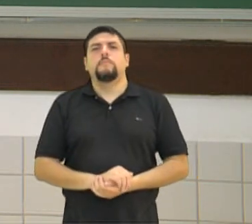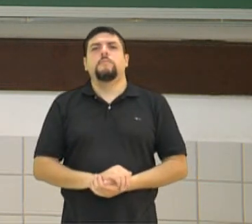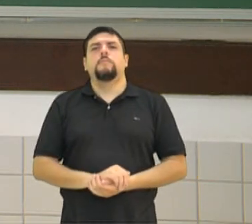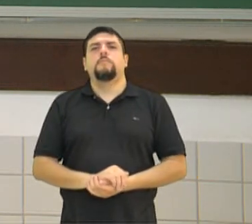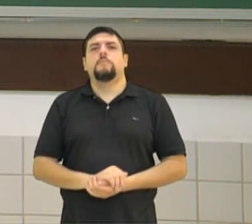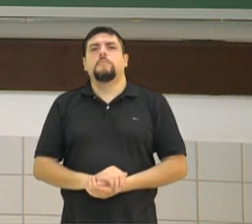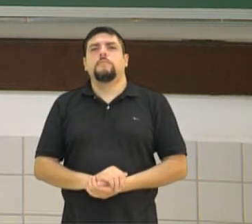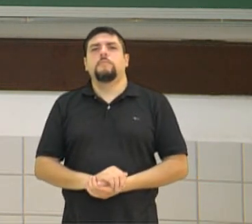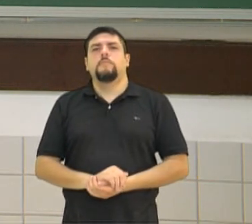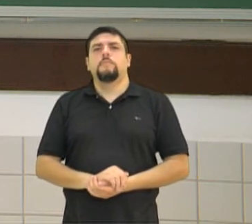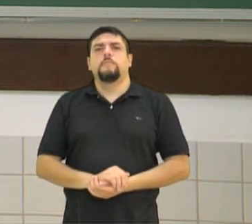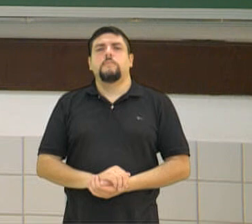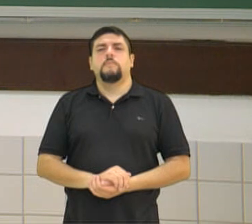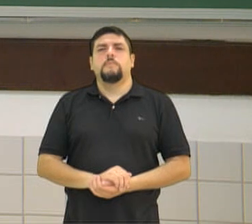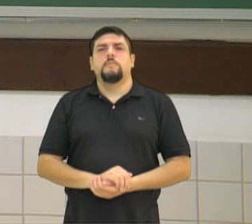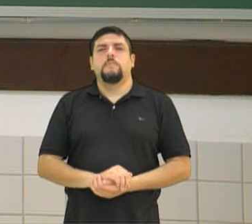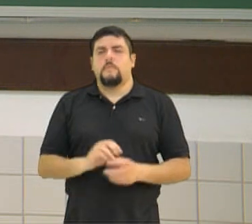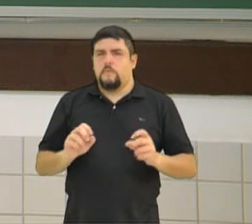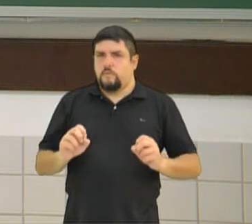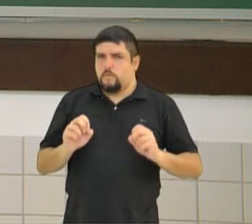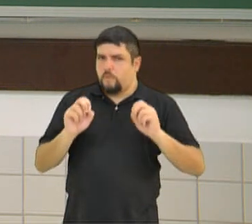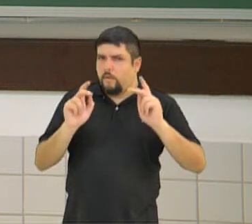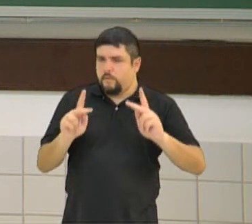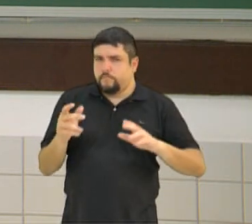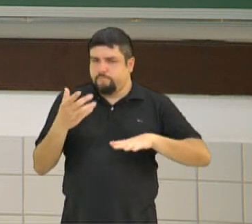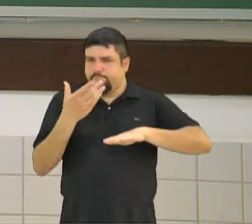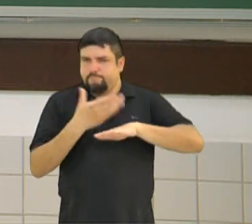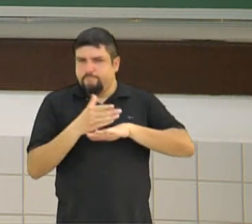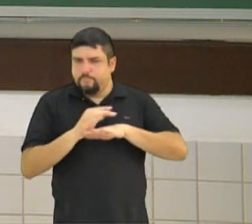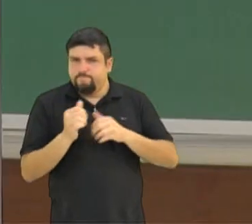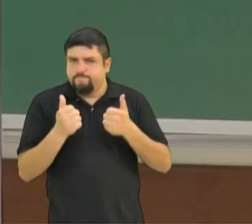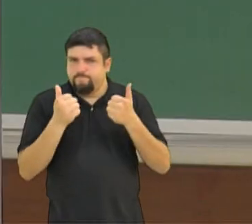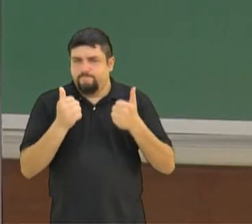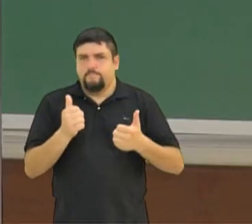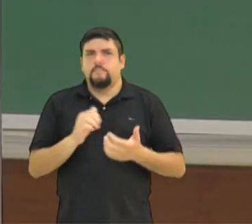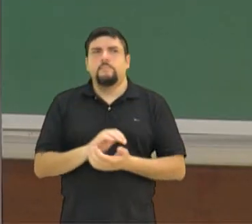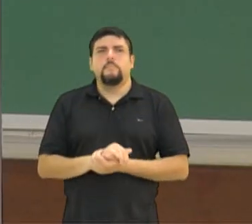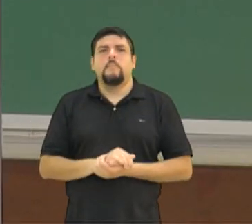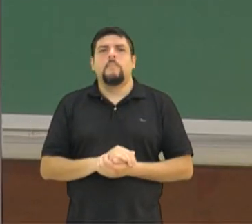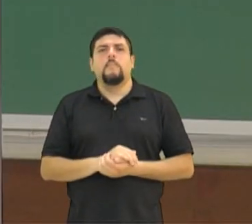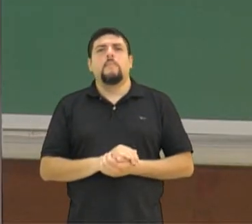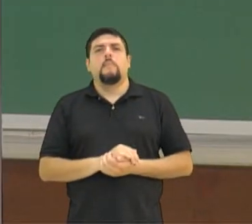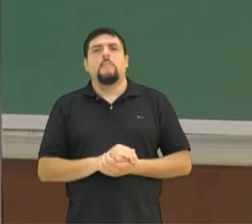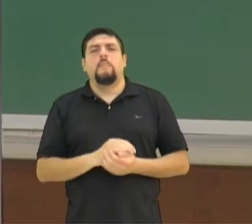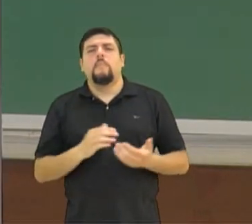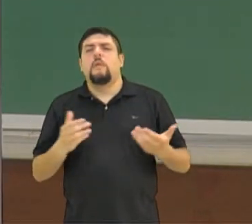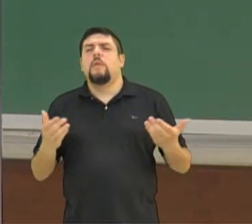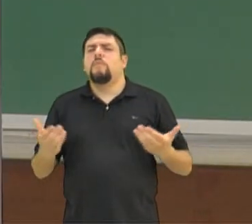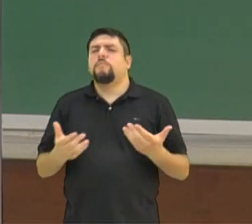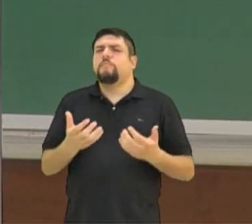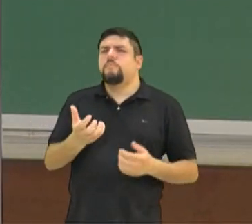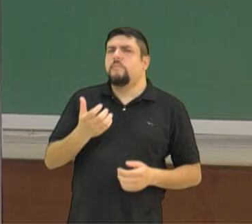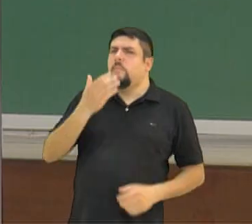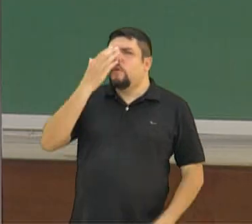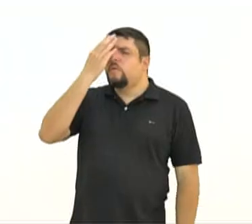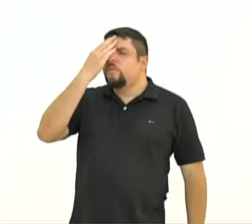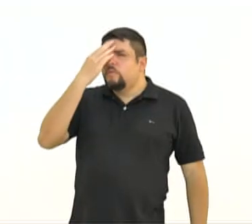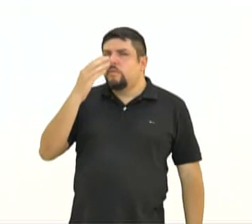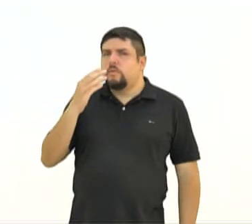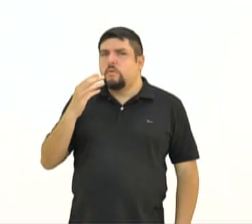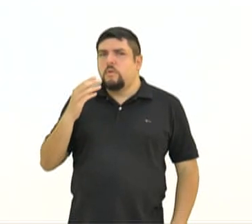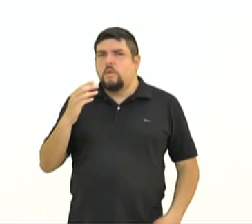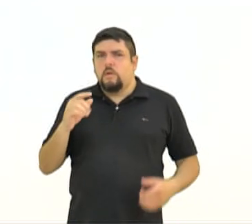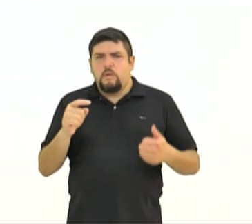diferentes. Beleza? Pegou o jeito? Pegou o esquema? Maravilha! Então, agora eu quero saber, dos compostos